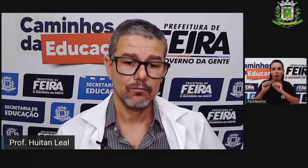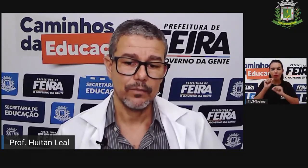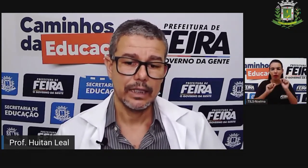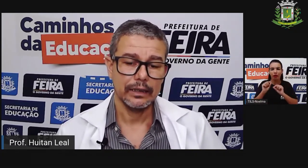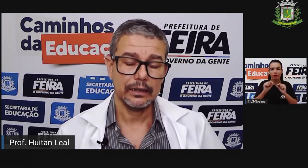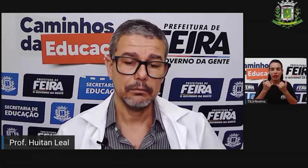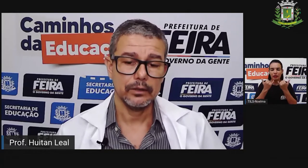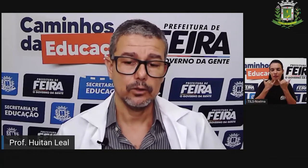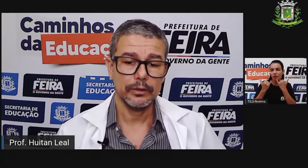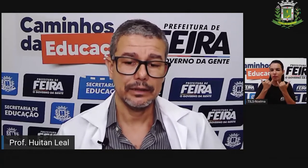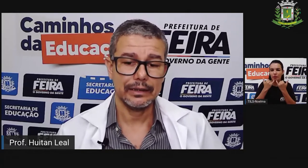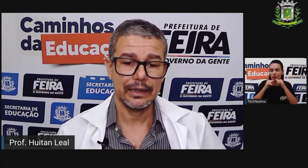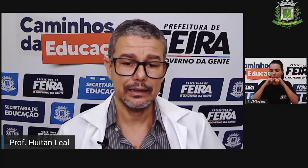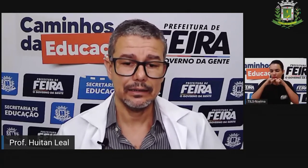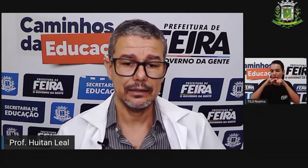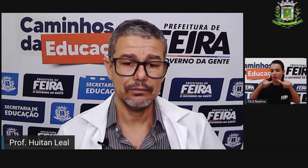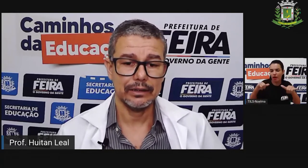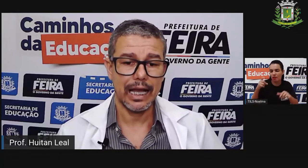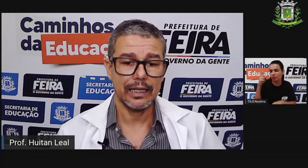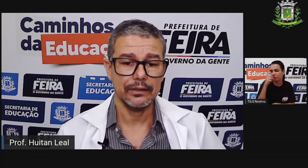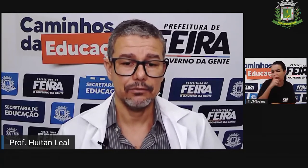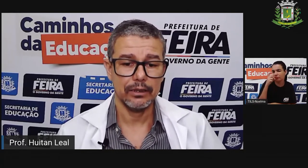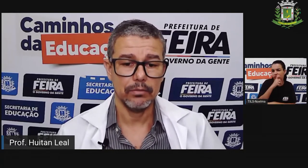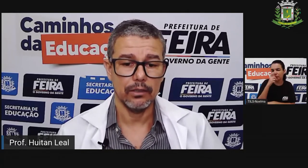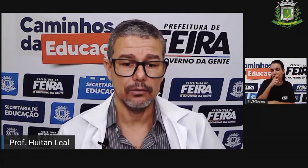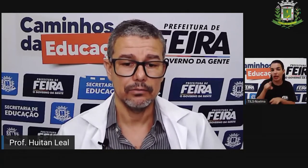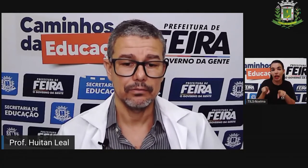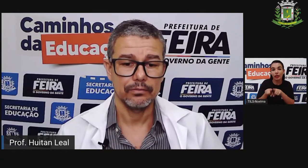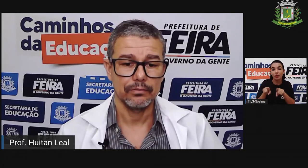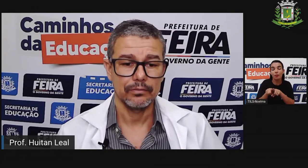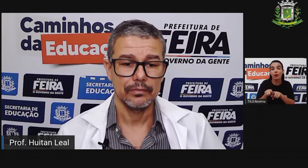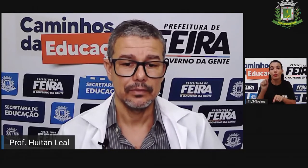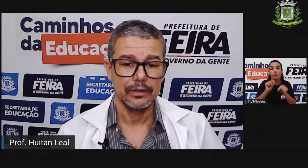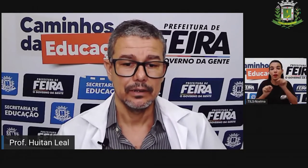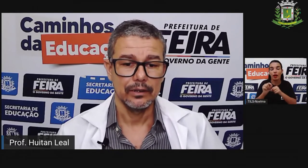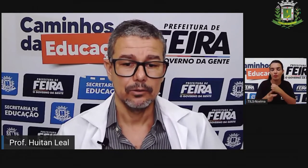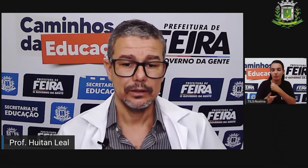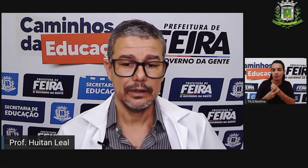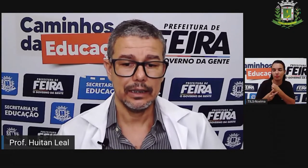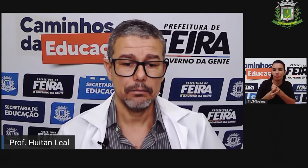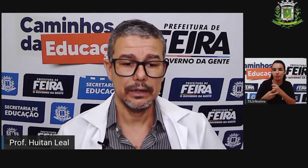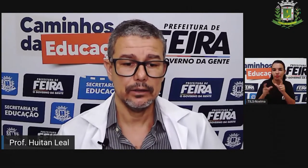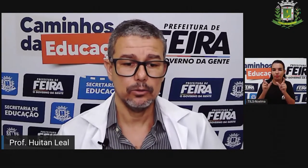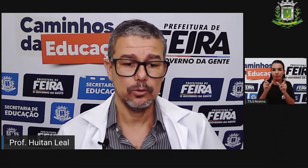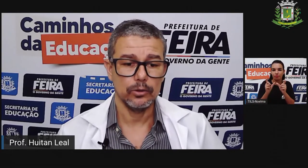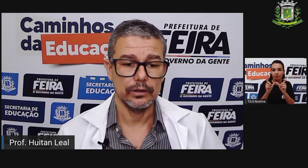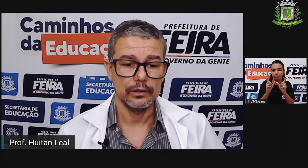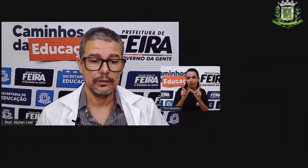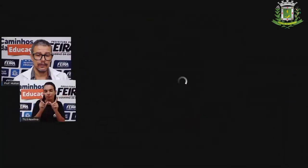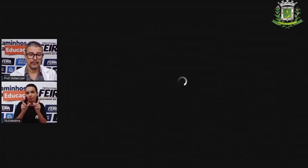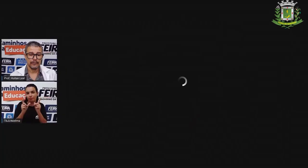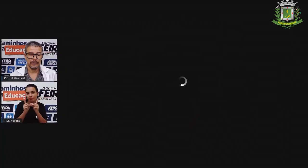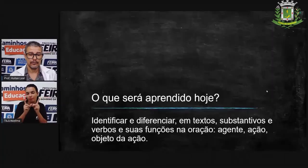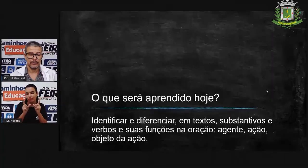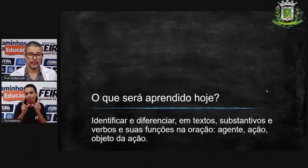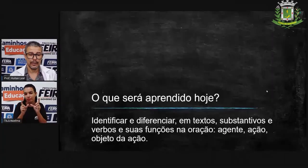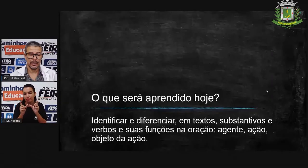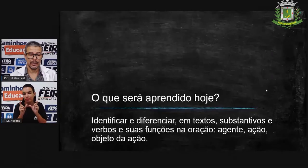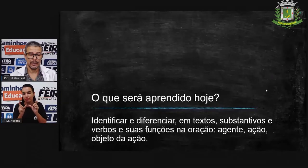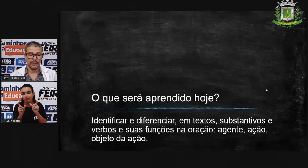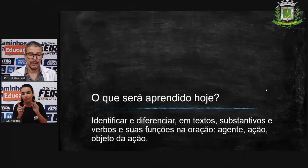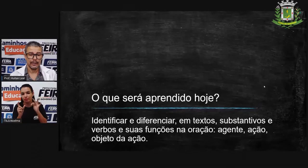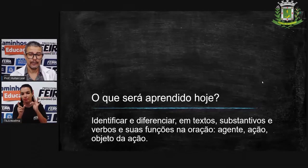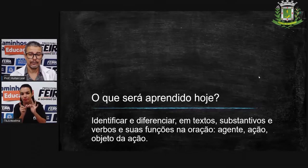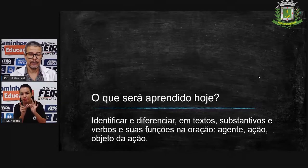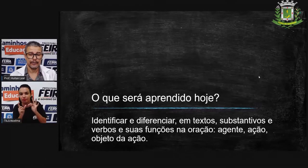e também sobre transitividade verbal. O que será aprendido hoje? Identificar